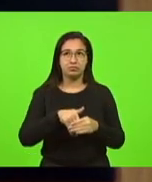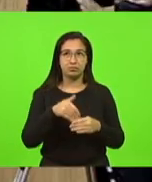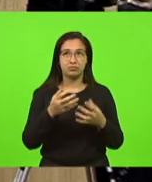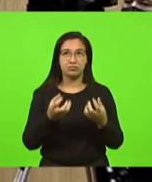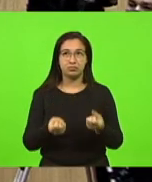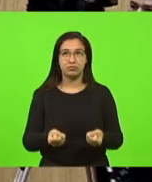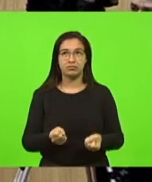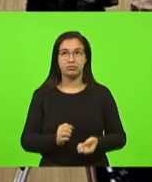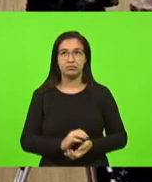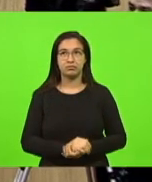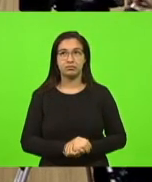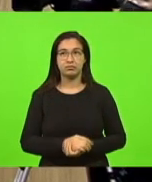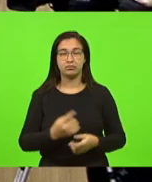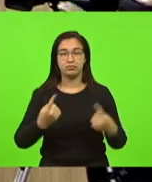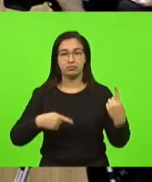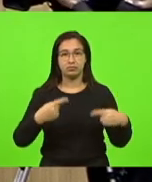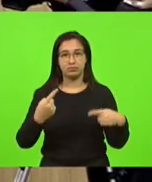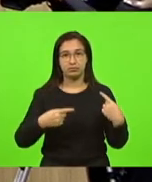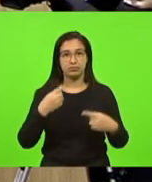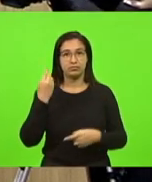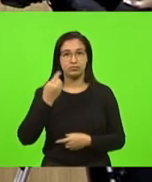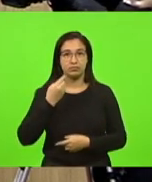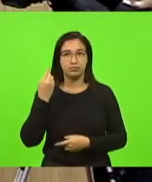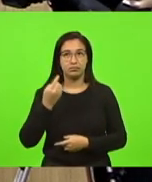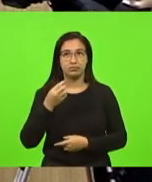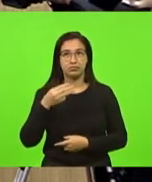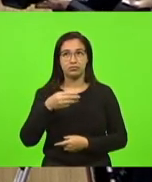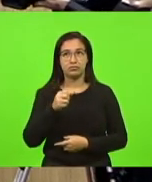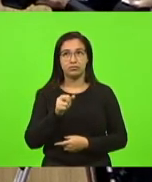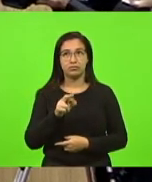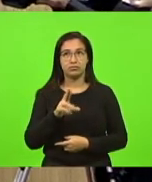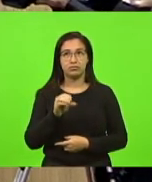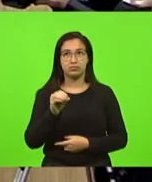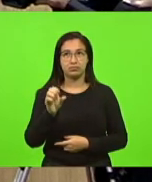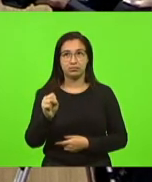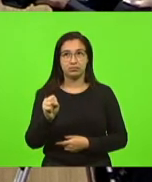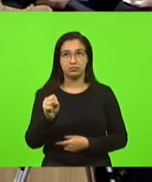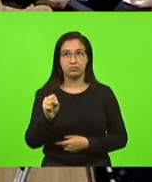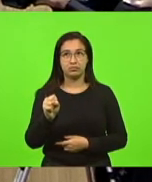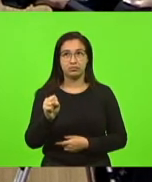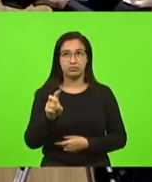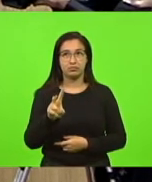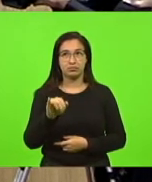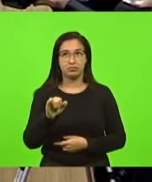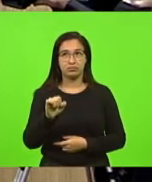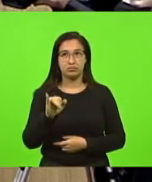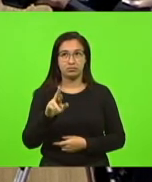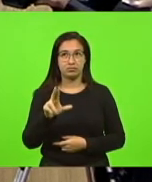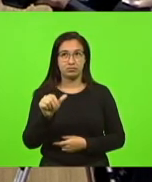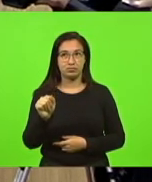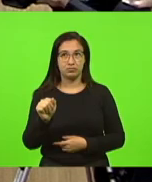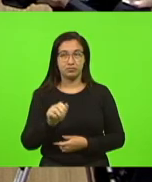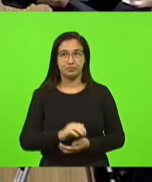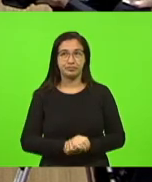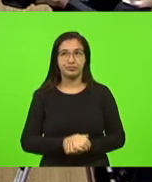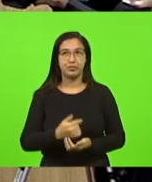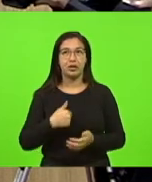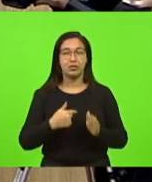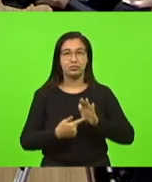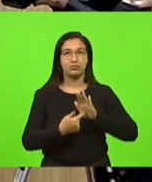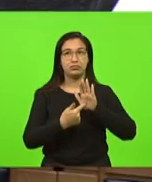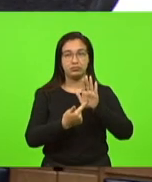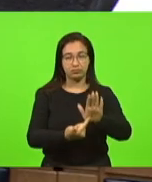Para discutir a matéria, com a palavra o deputado Marcos Vieira. Senhor presidente, senhoras deputadas, senhores deputados, eu apresentei, senhor